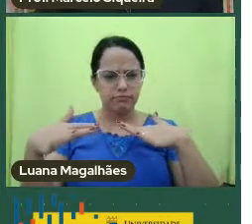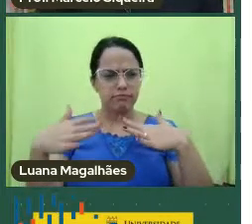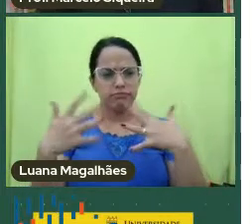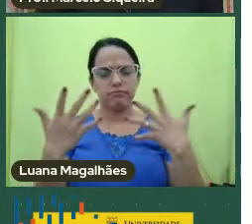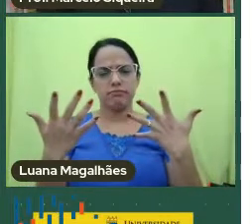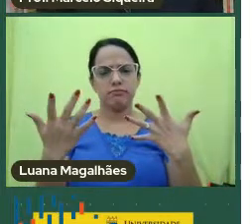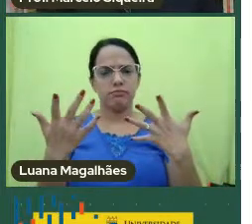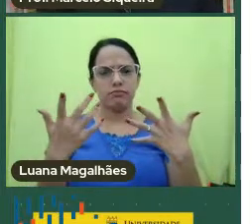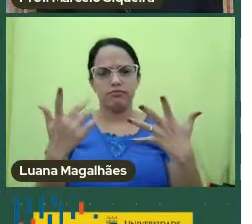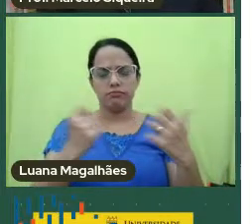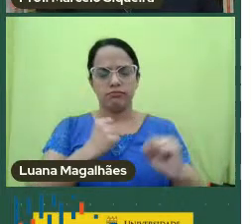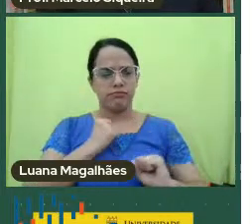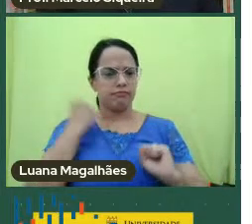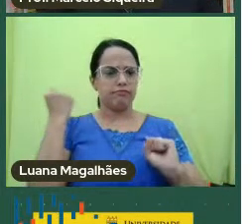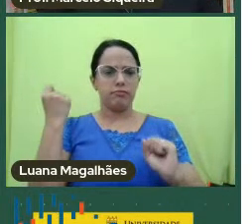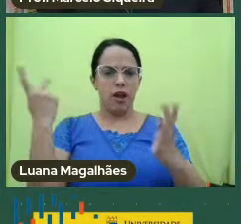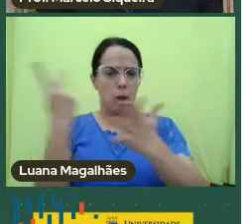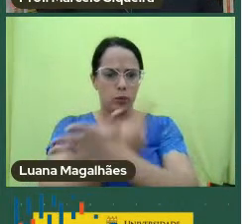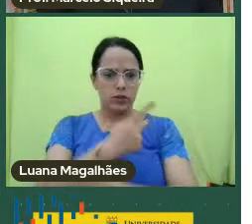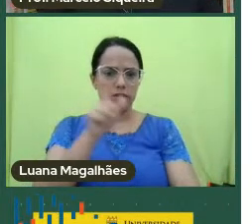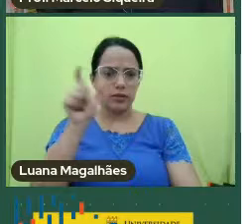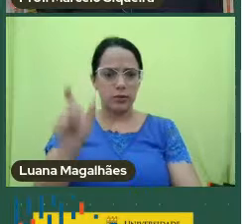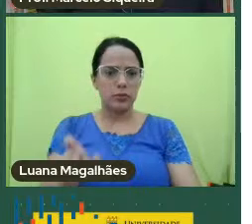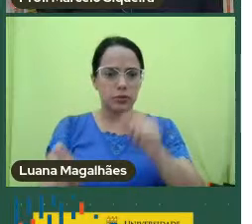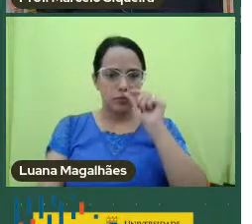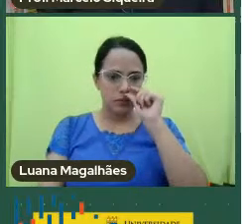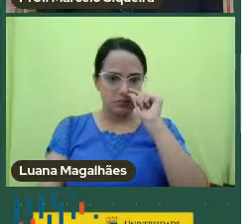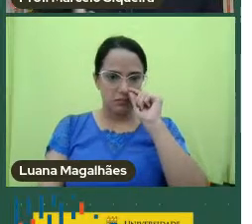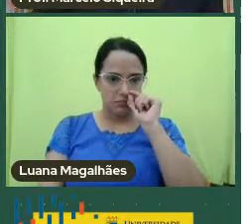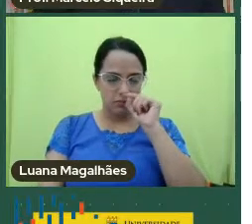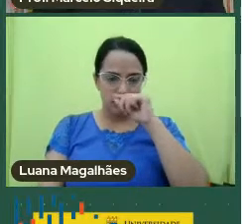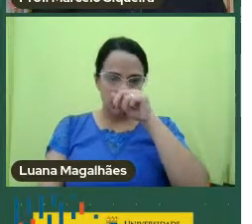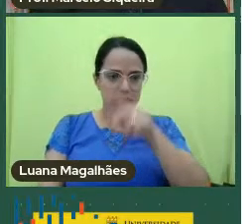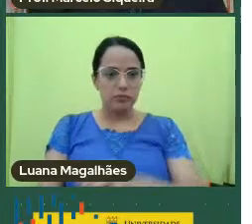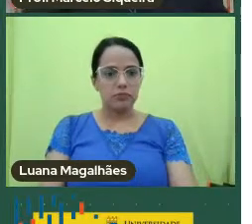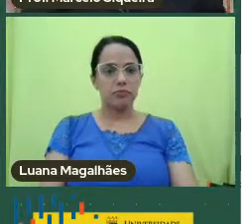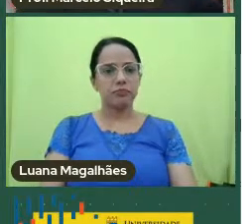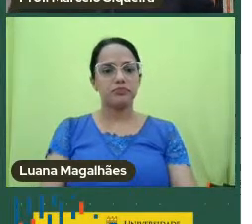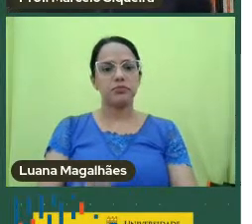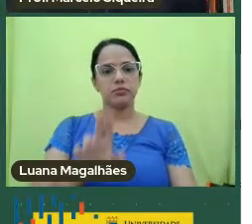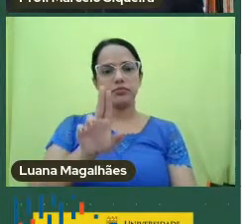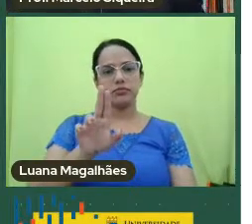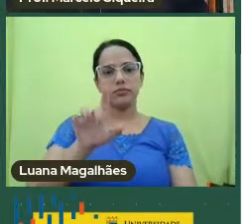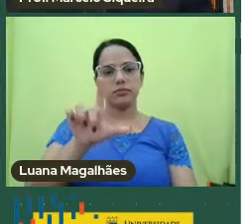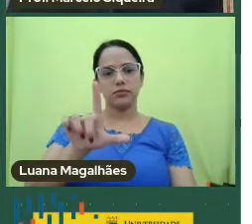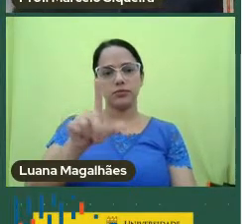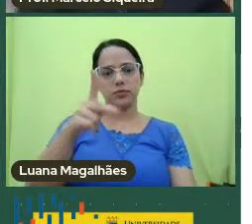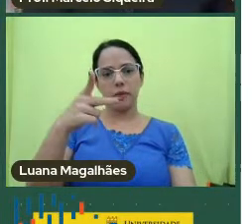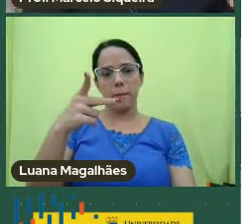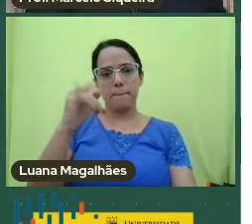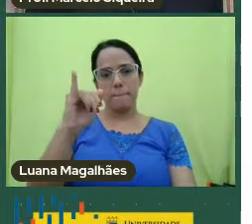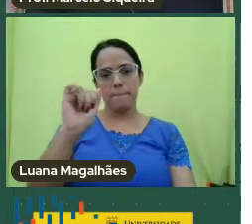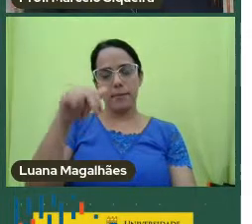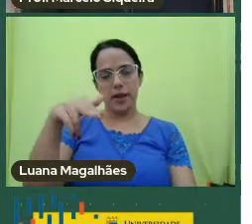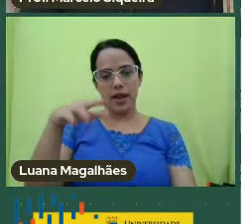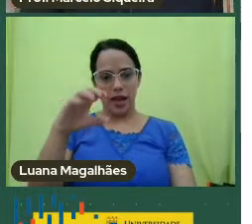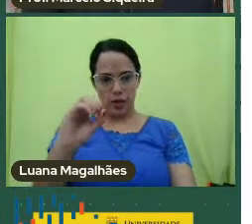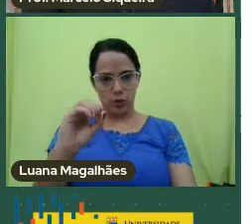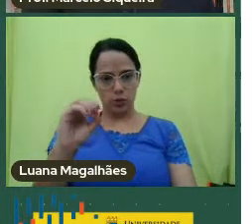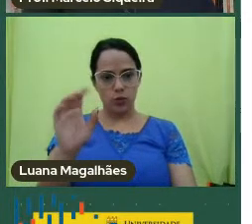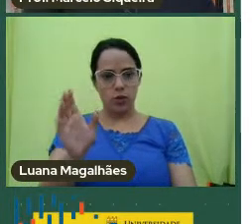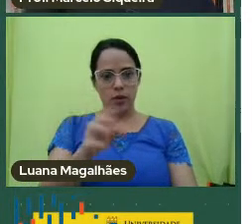uma consternação sobre o fato acontecido. O Piano Bezerra Menezes, em 2009,